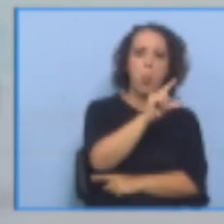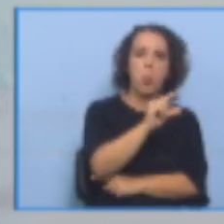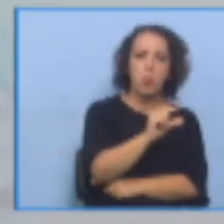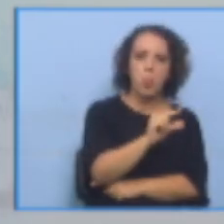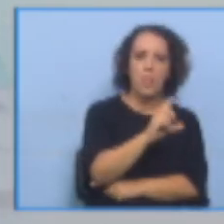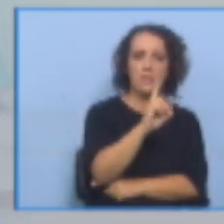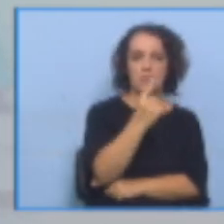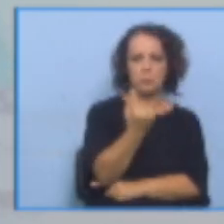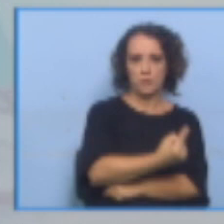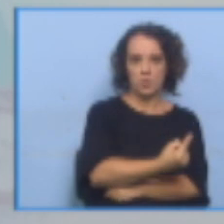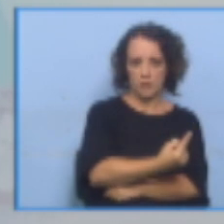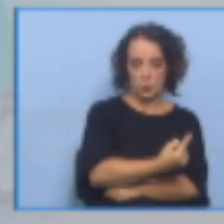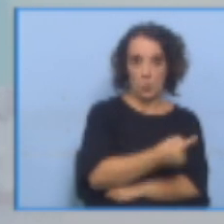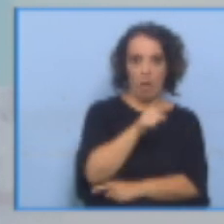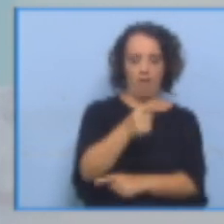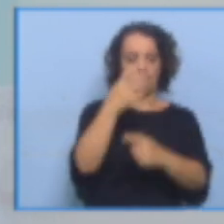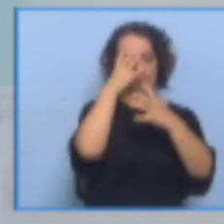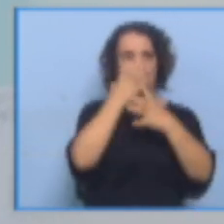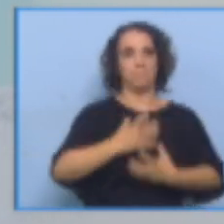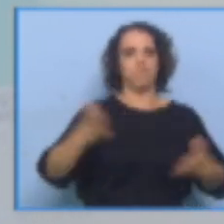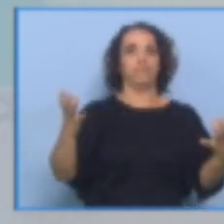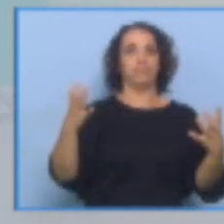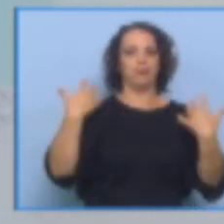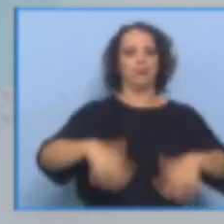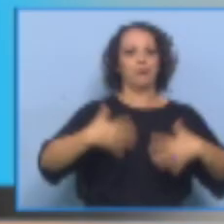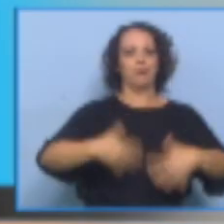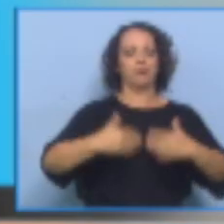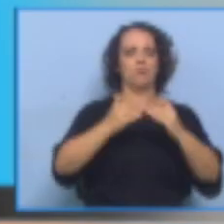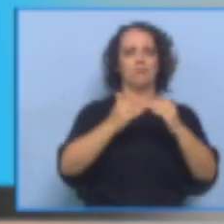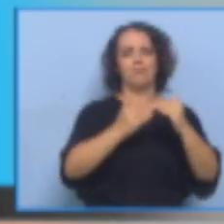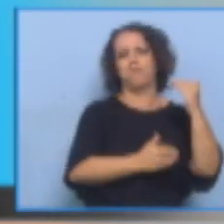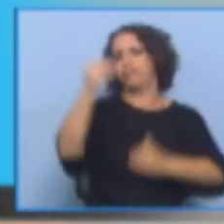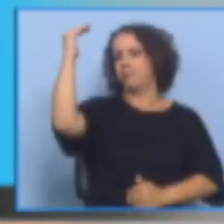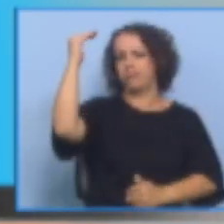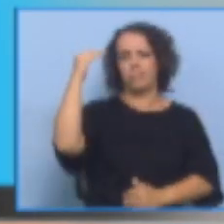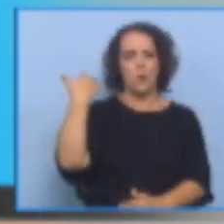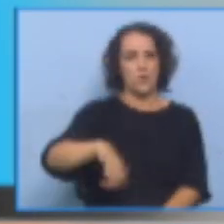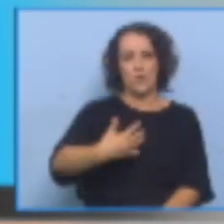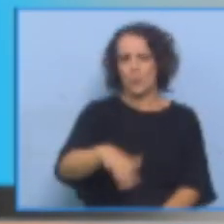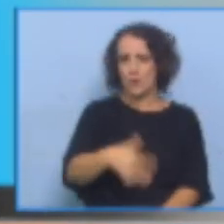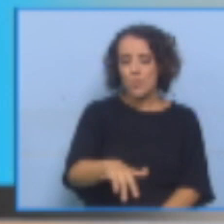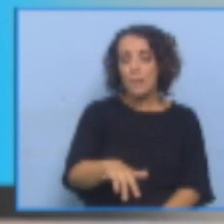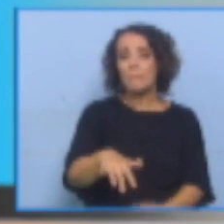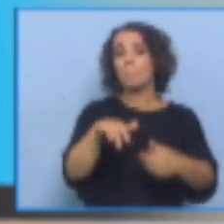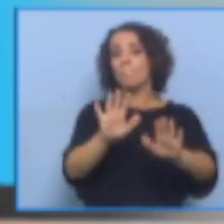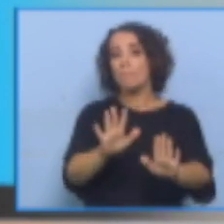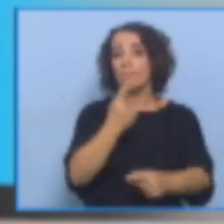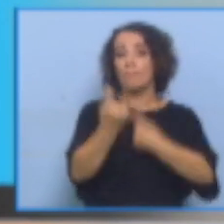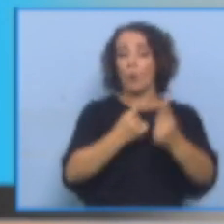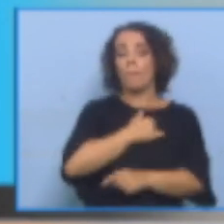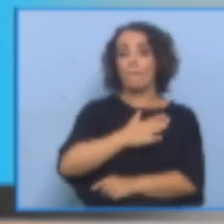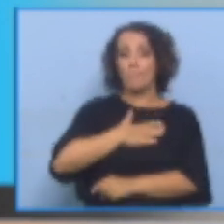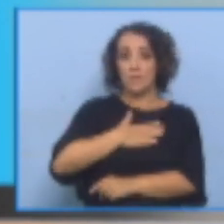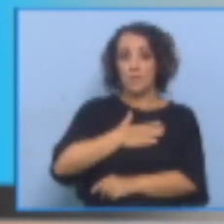em 6%. E esta a chocante desigualdade. Aí era chocante, de facto, a desigualdade, sendo que há empresas